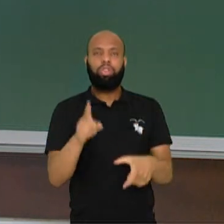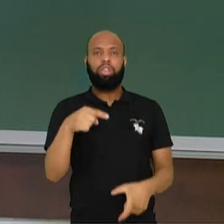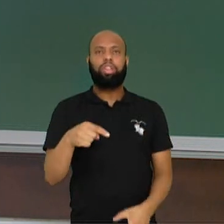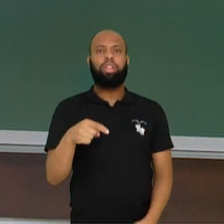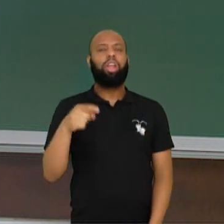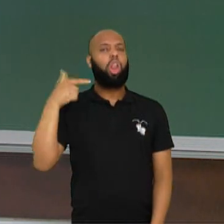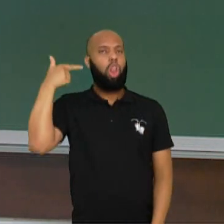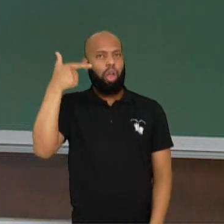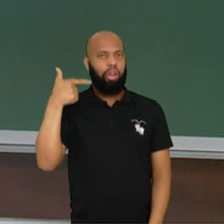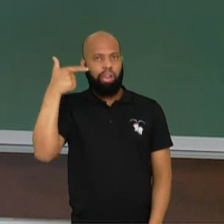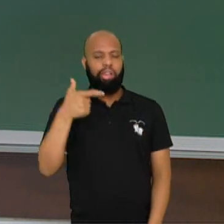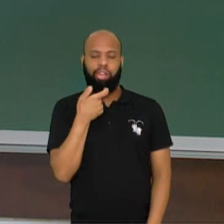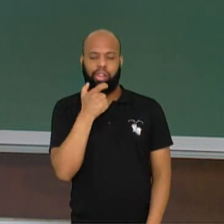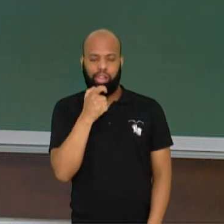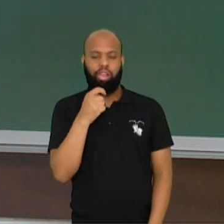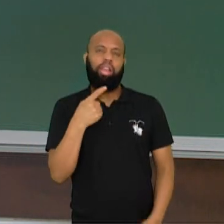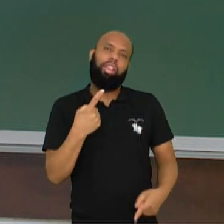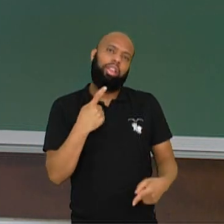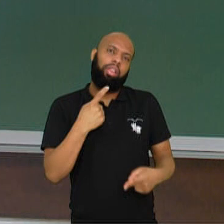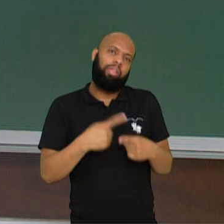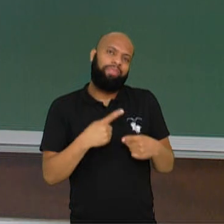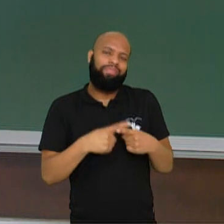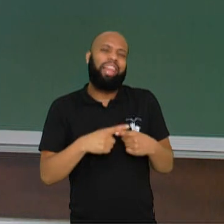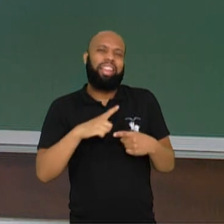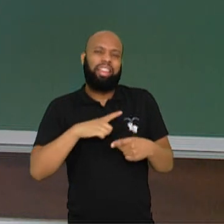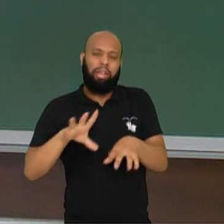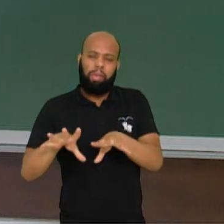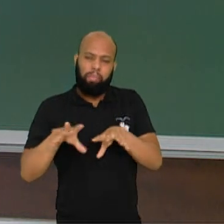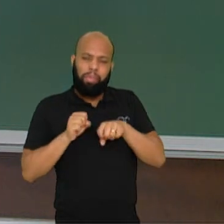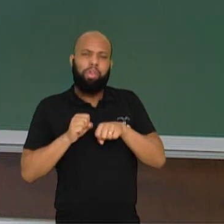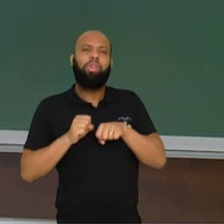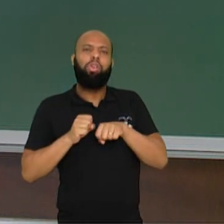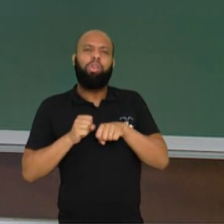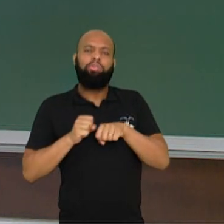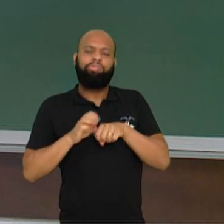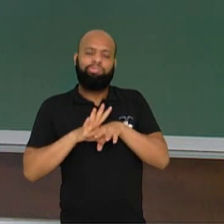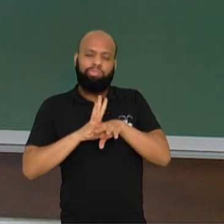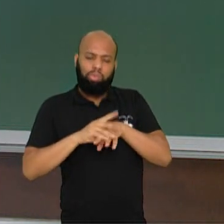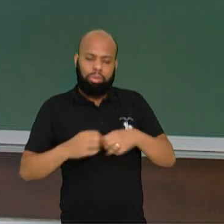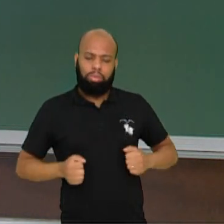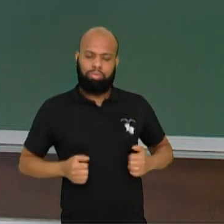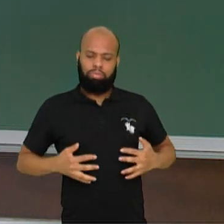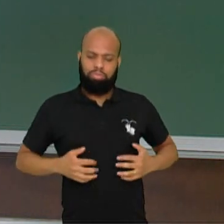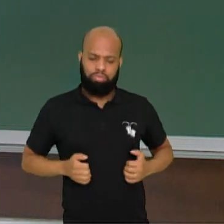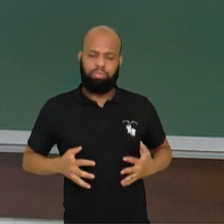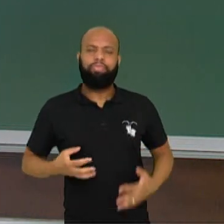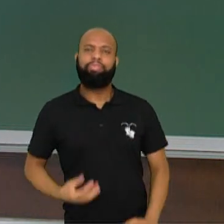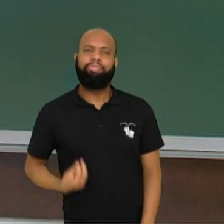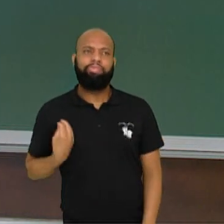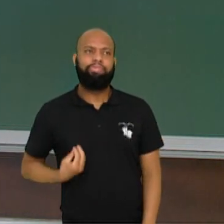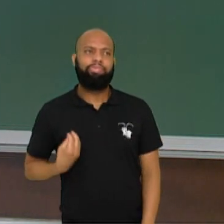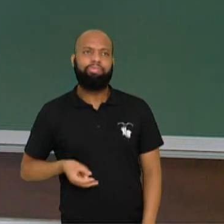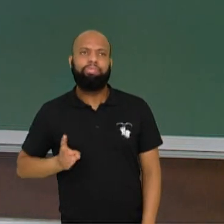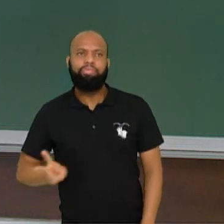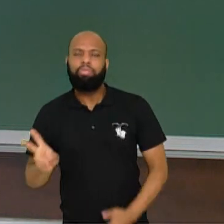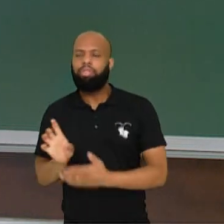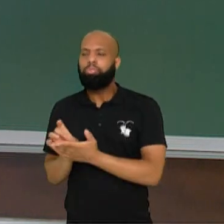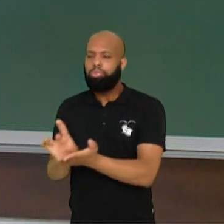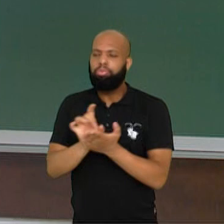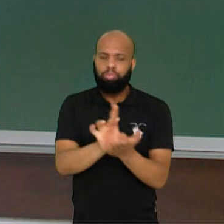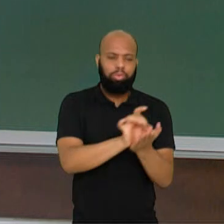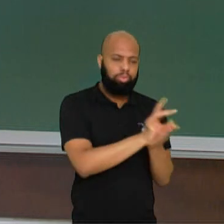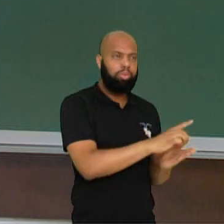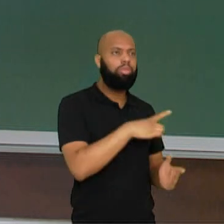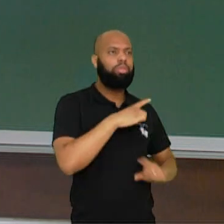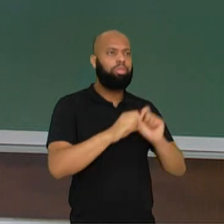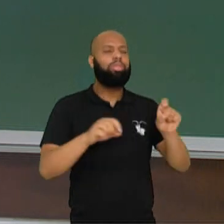Inglaterra, vítima aí de uma pneumonia, então ele viveu por muito tempo sendo expulso, isso rendeu